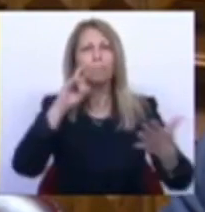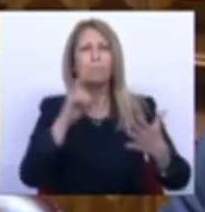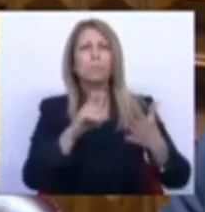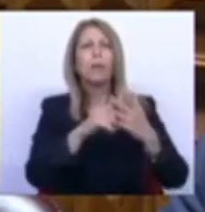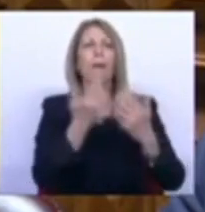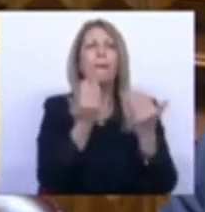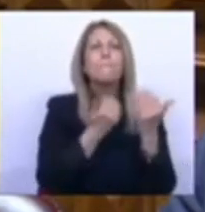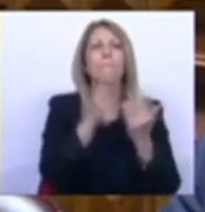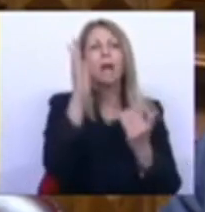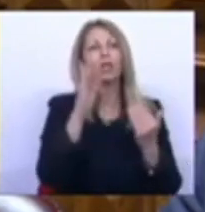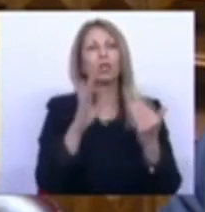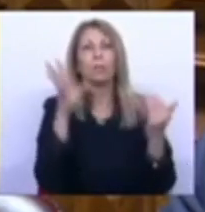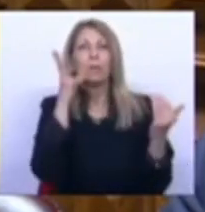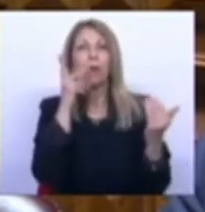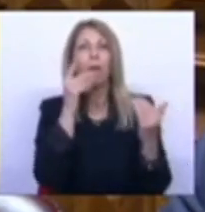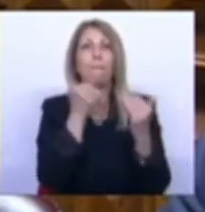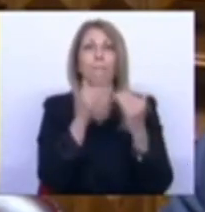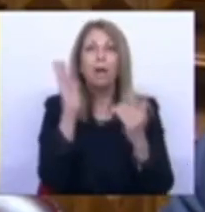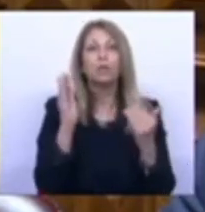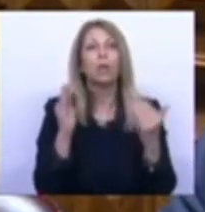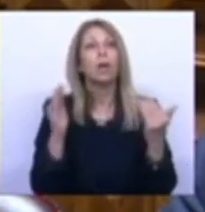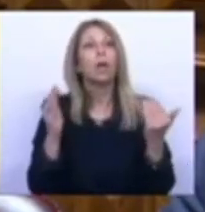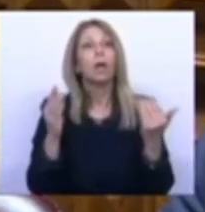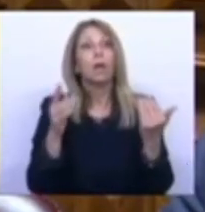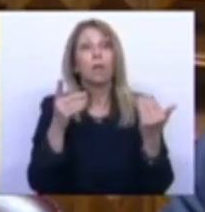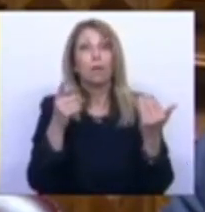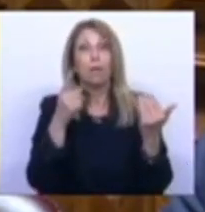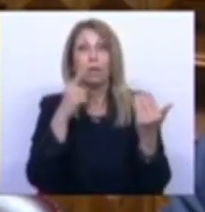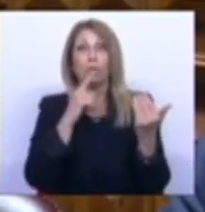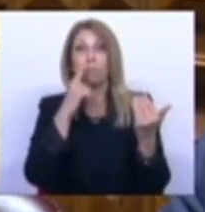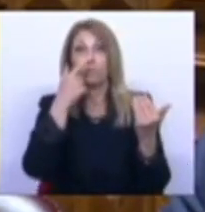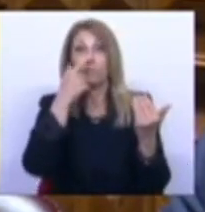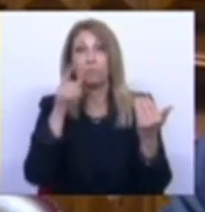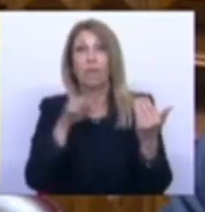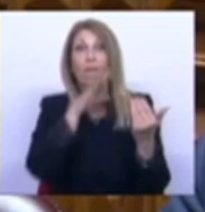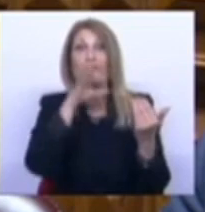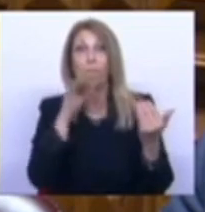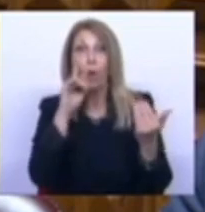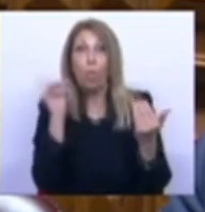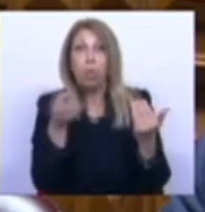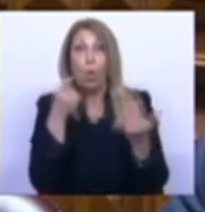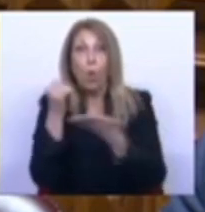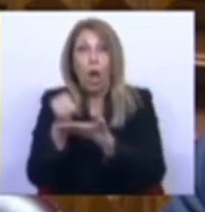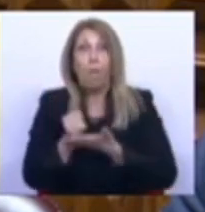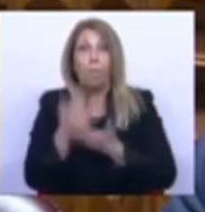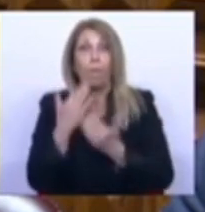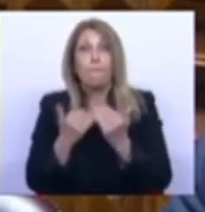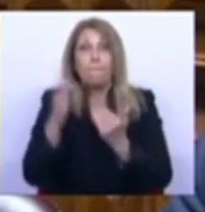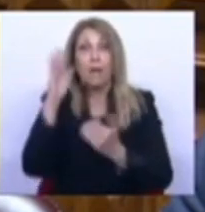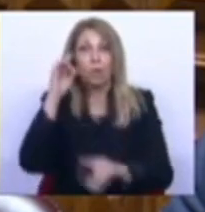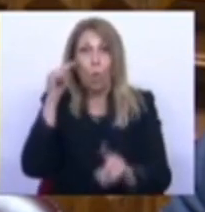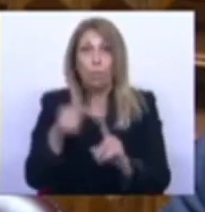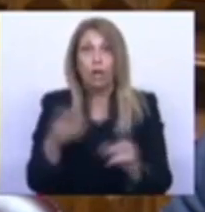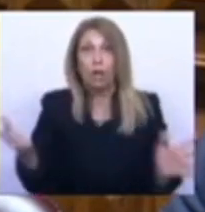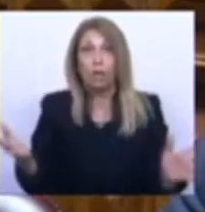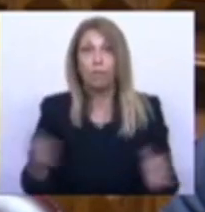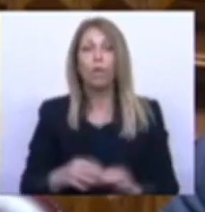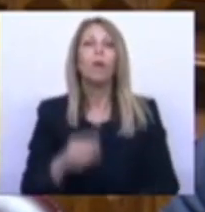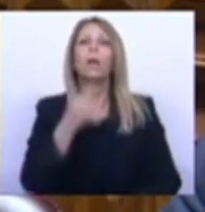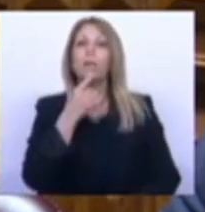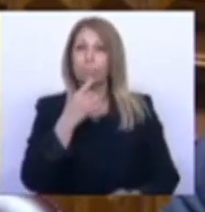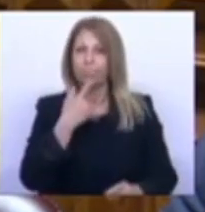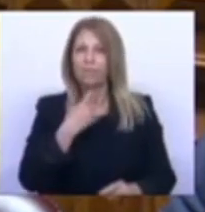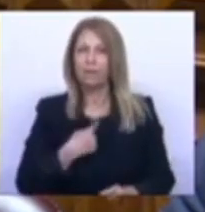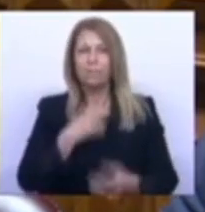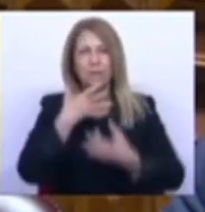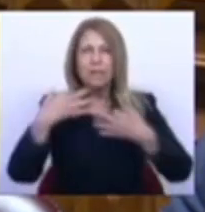as famílias procurem mais poder ser apoiadas neste objetivo? Vai dizer certamente que tem um programa